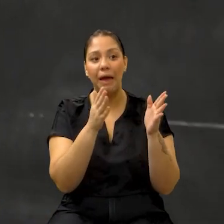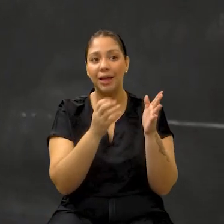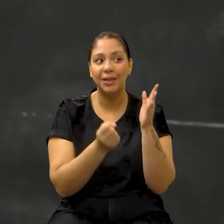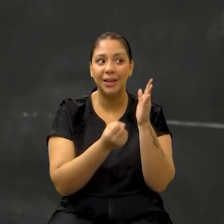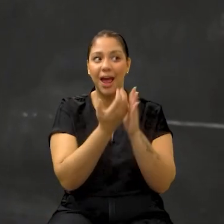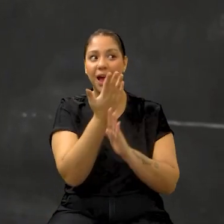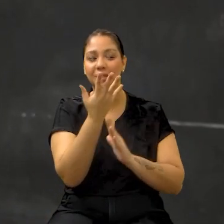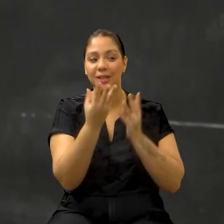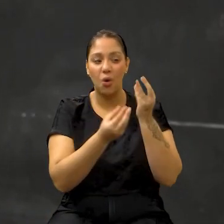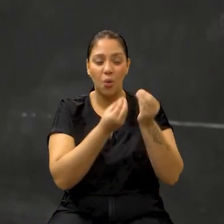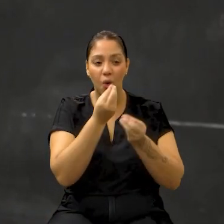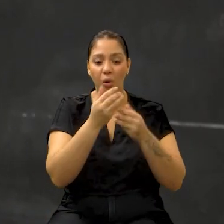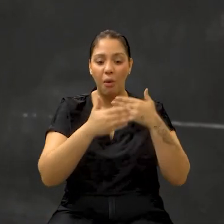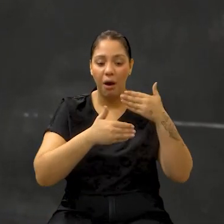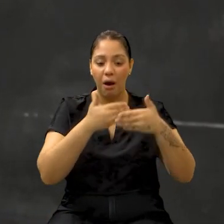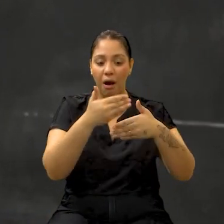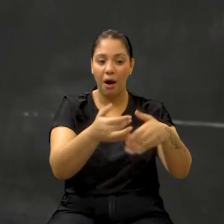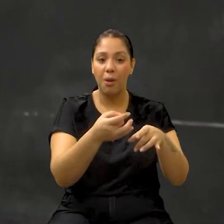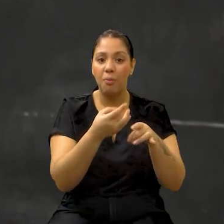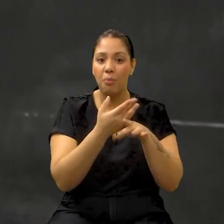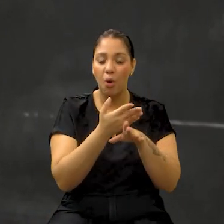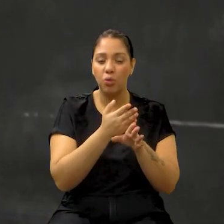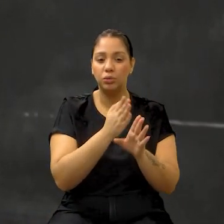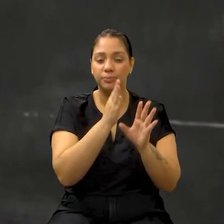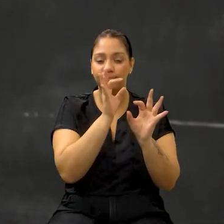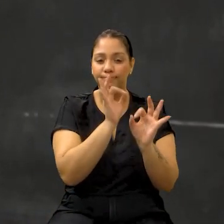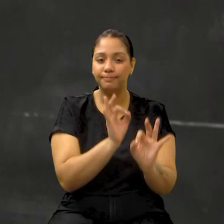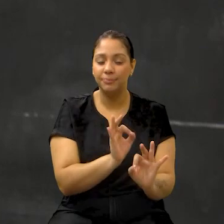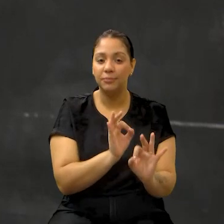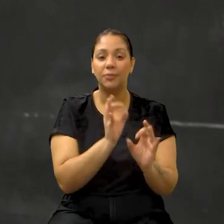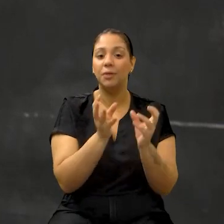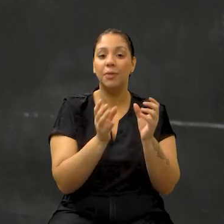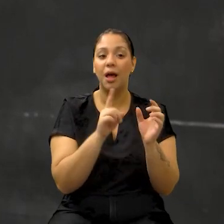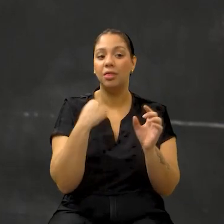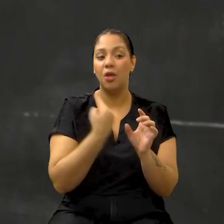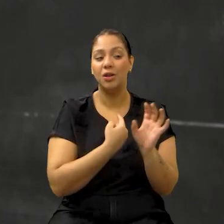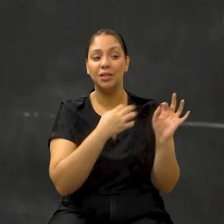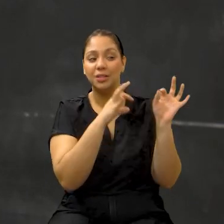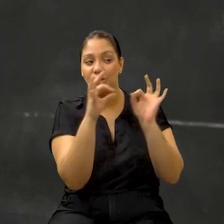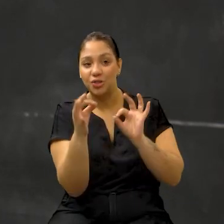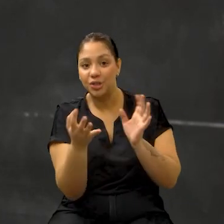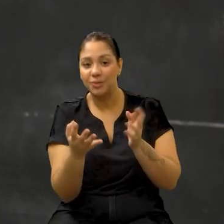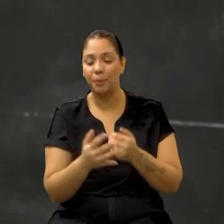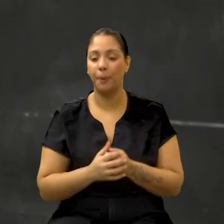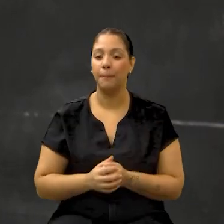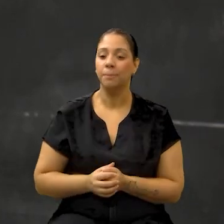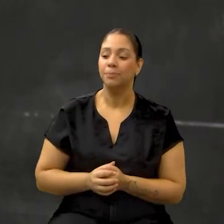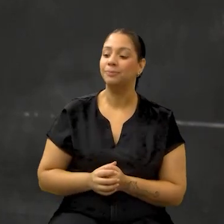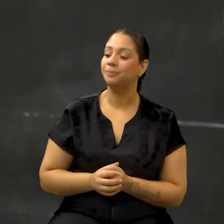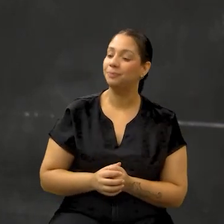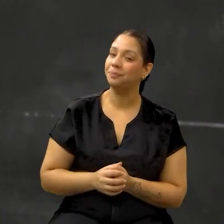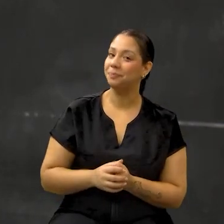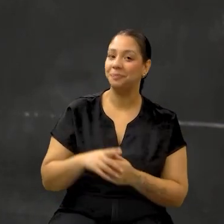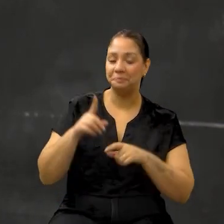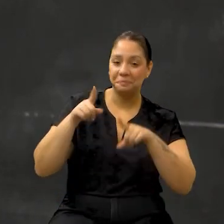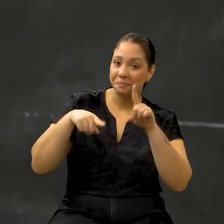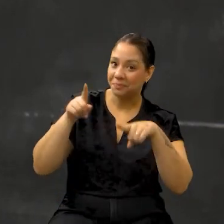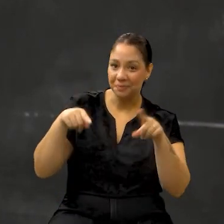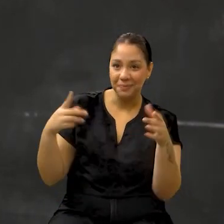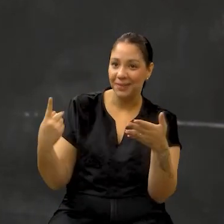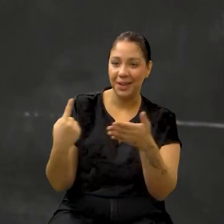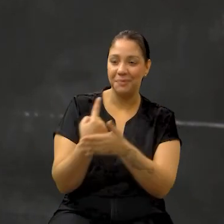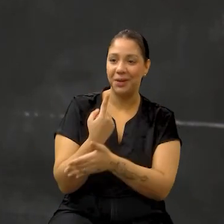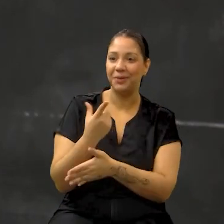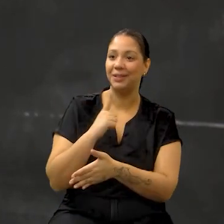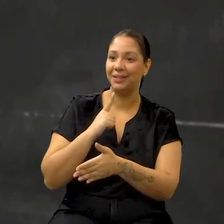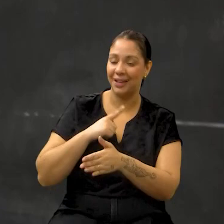produção dessas, para ficar toda pronta, toda nos conformes para a gente poder apreciar? É muito